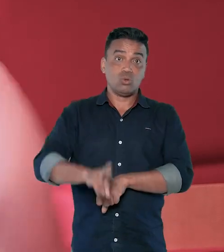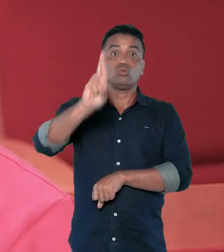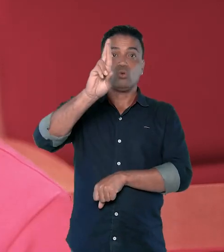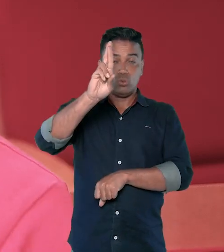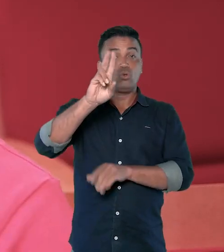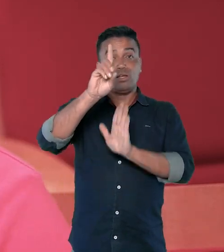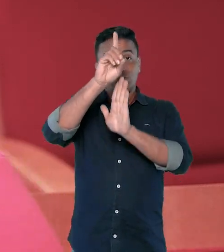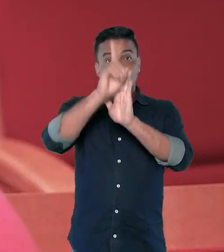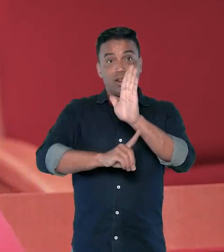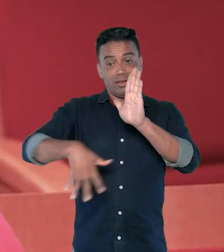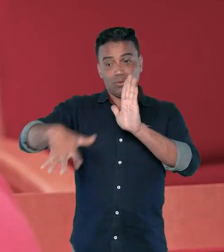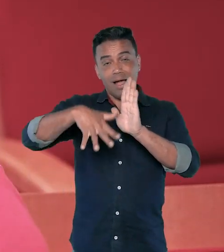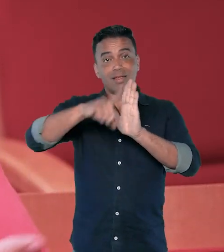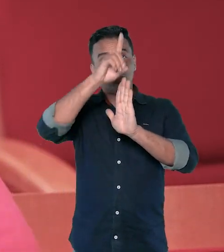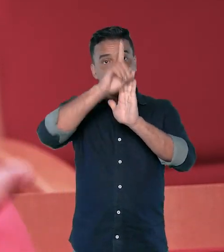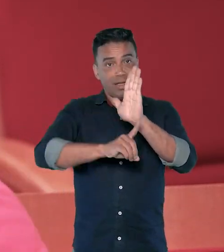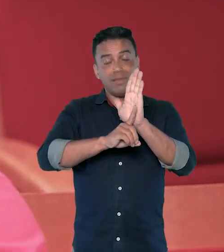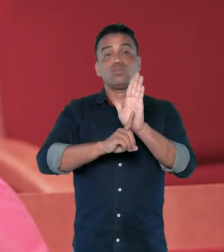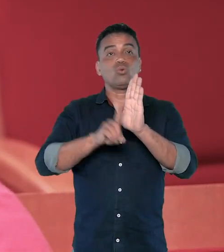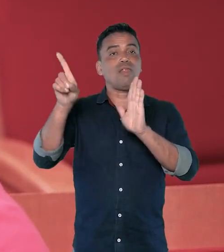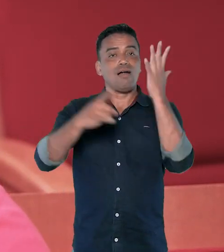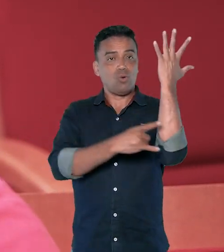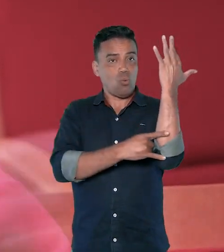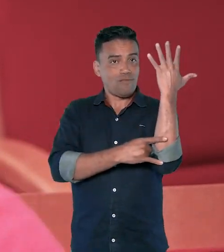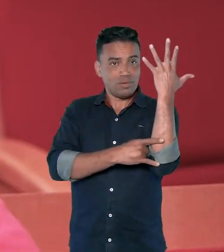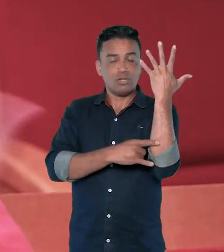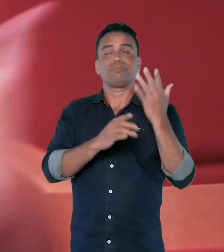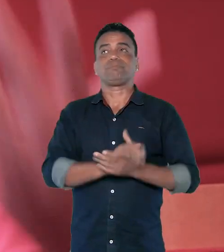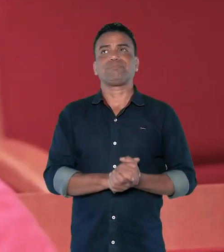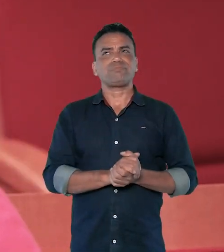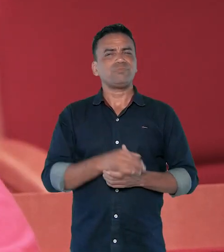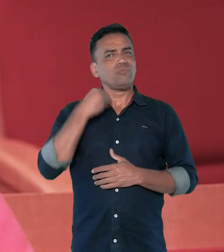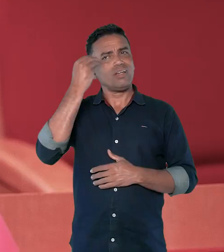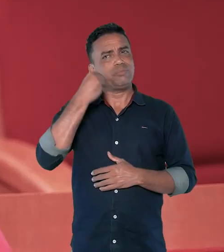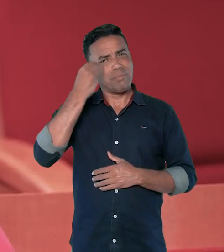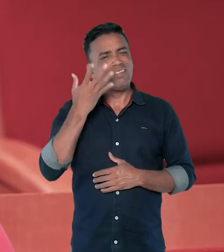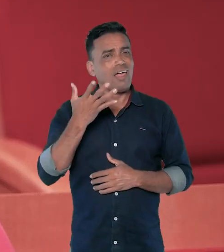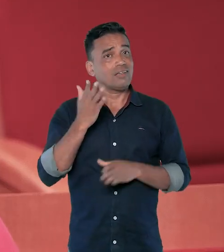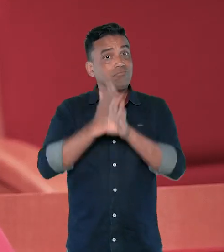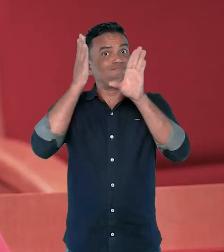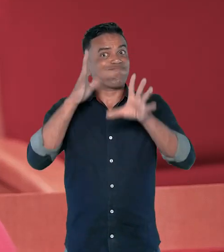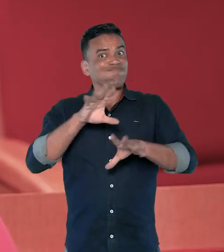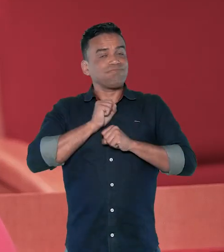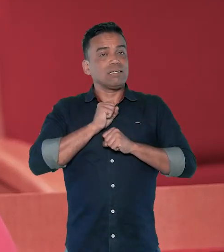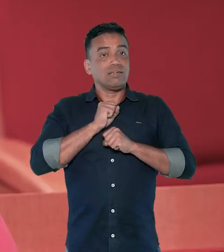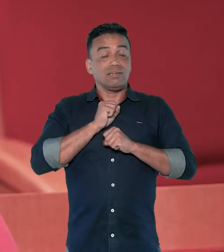FMG. E eu acho que eu experimentei esse choque. Sou uma pessoa negra numa